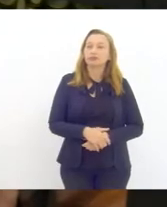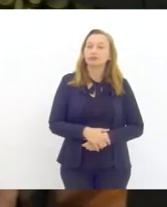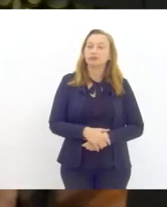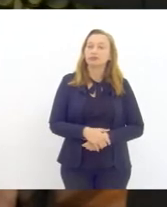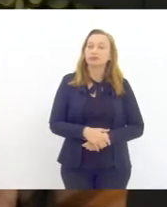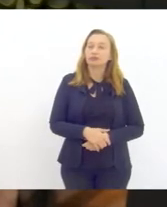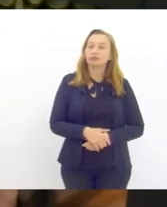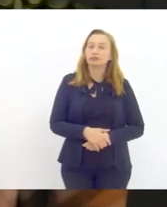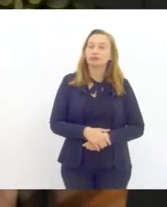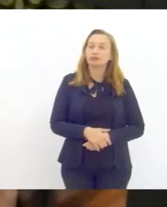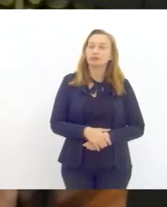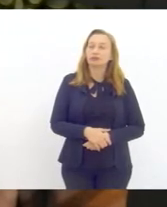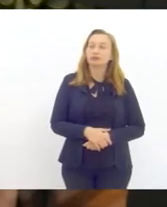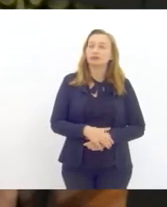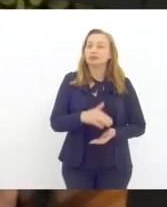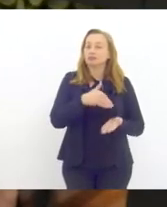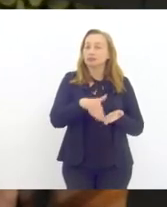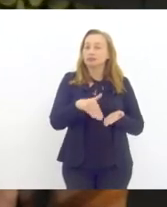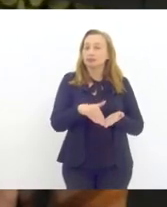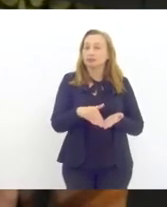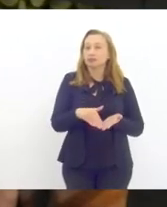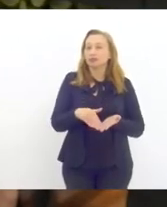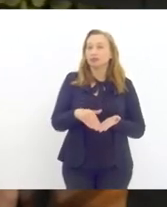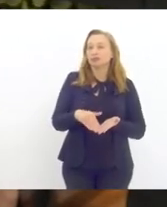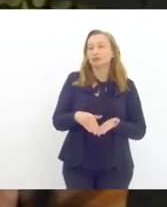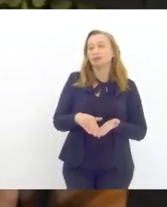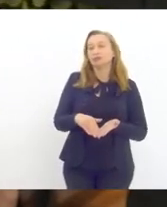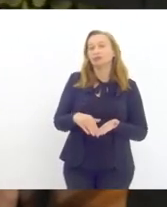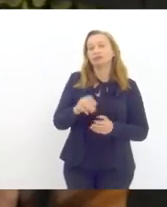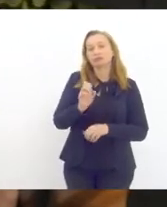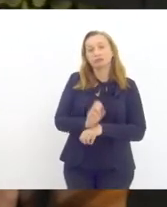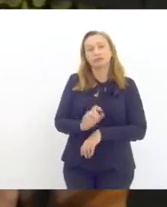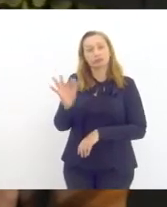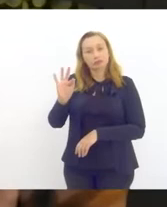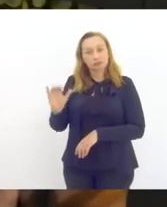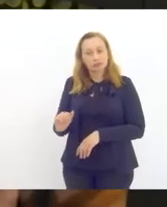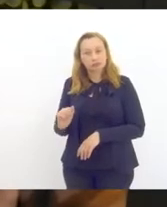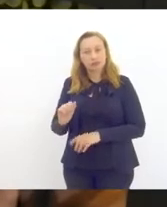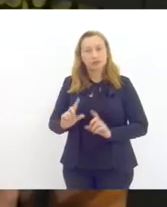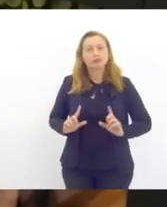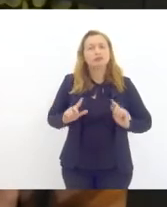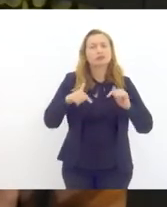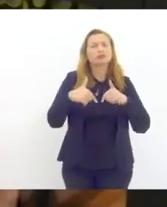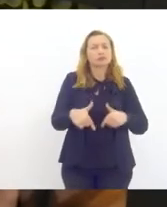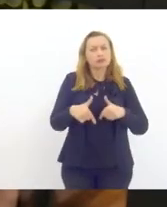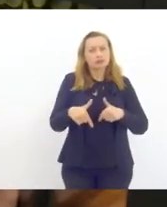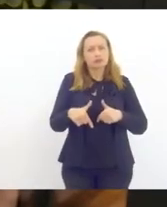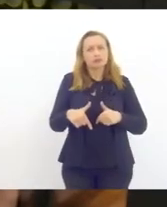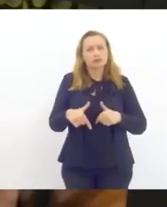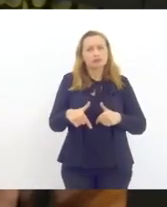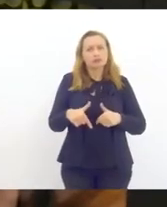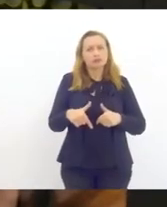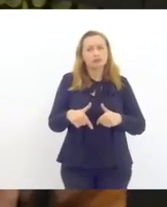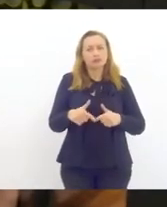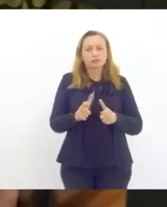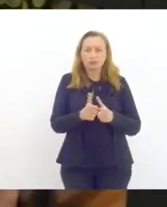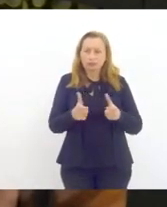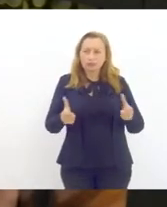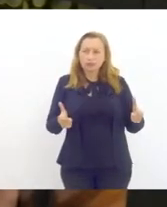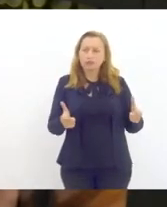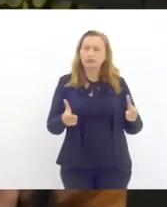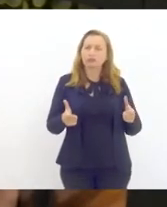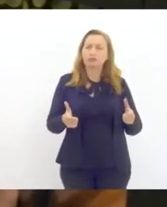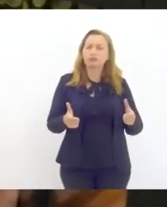o Estado, a Secretaria de Fazenda, especificamente, está atuando de forma bastante intensa, desde